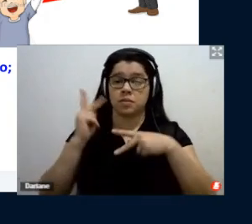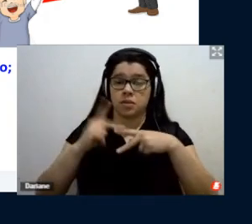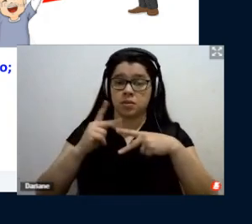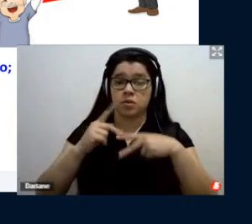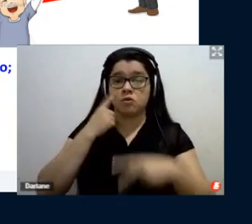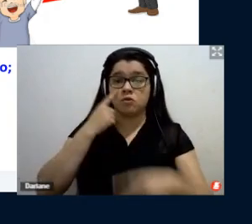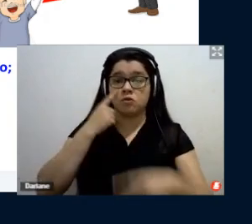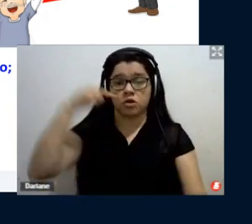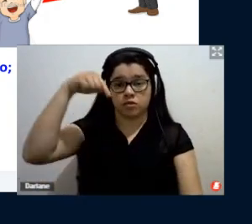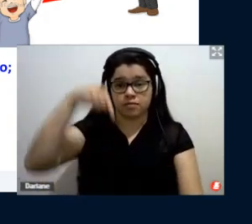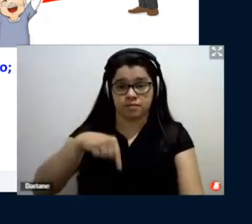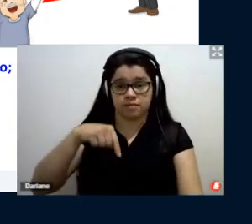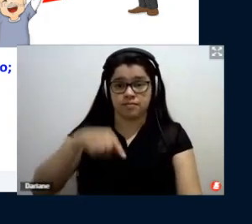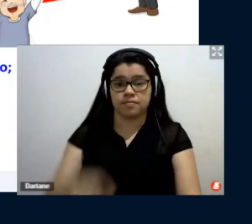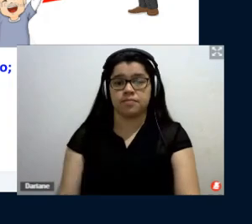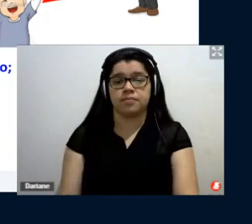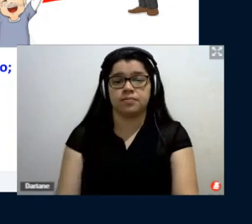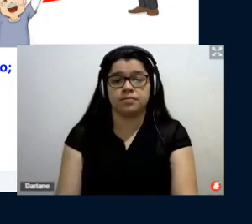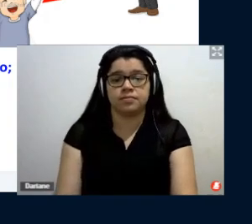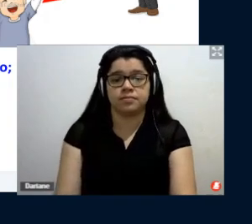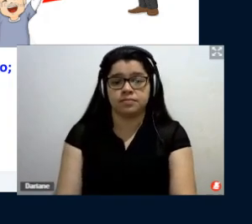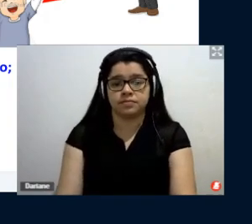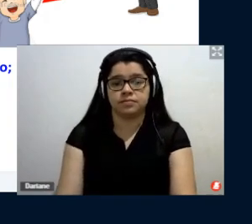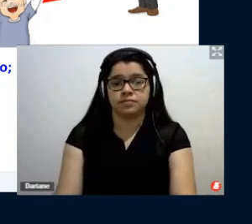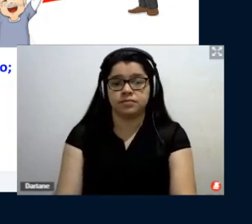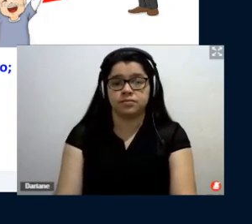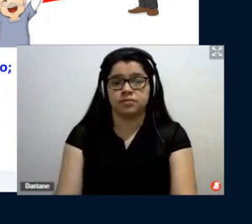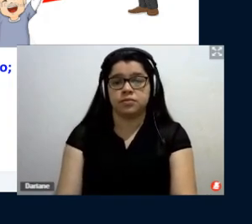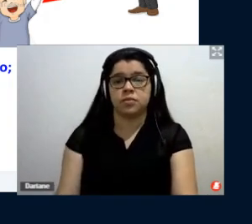Vejam. Objeto direto.